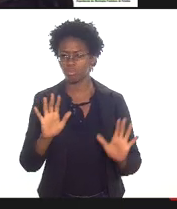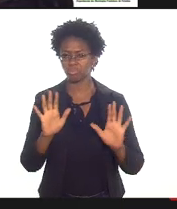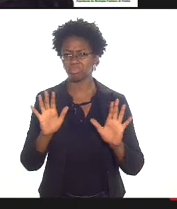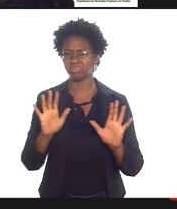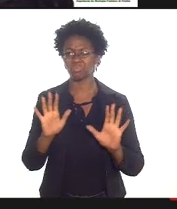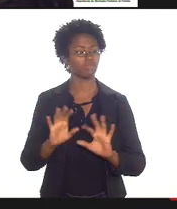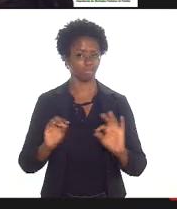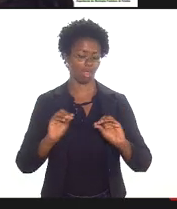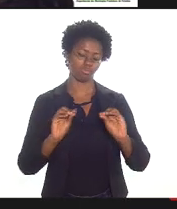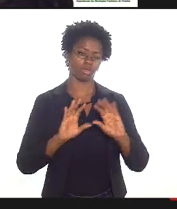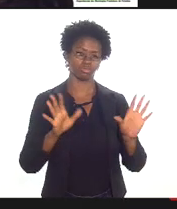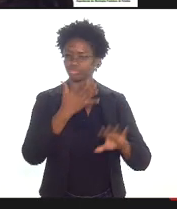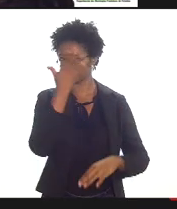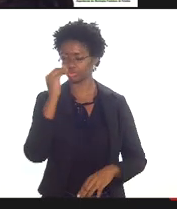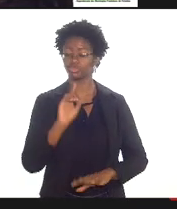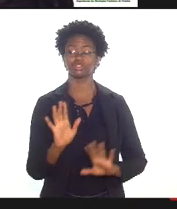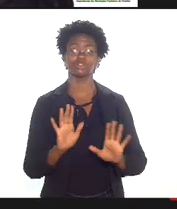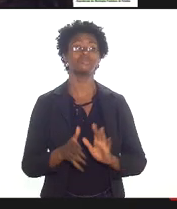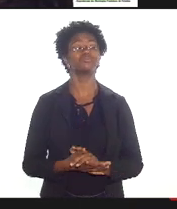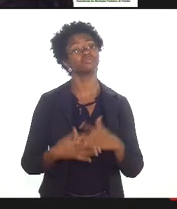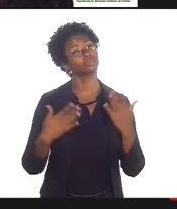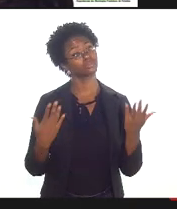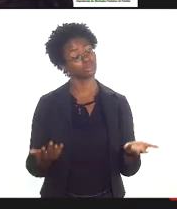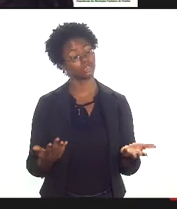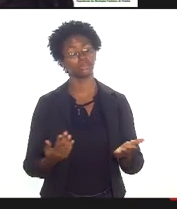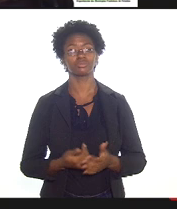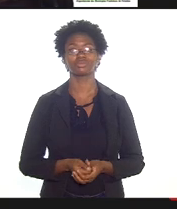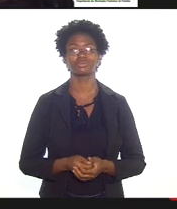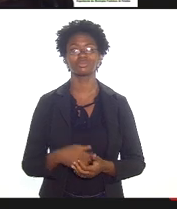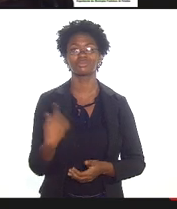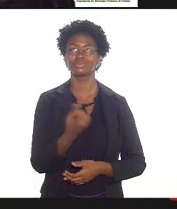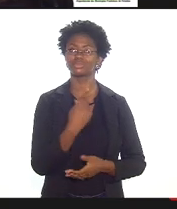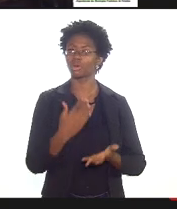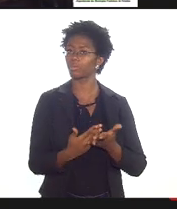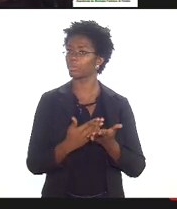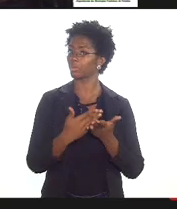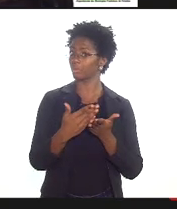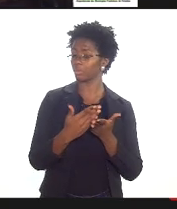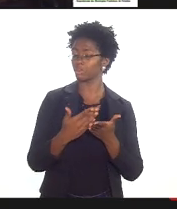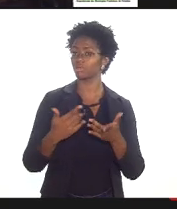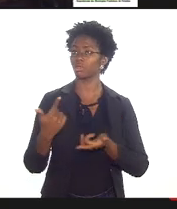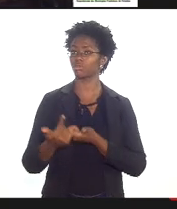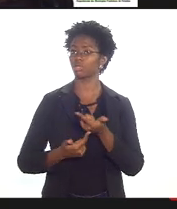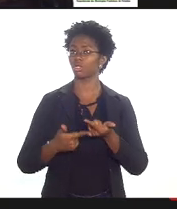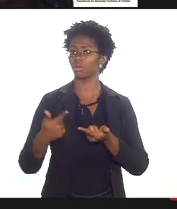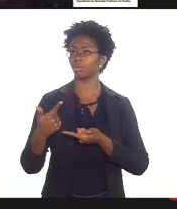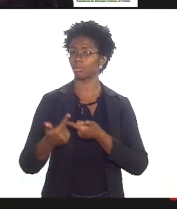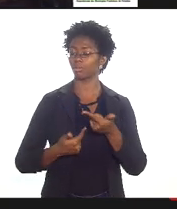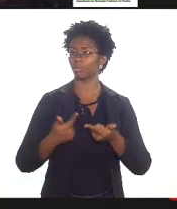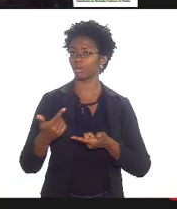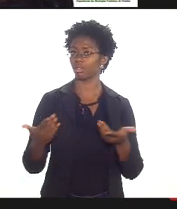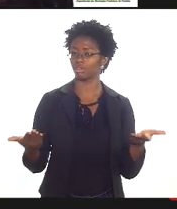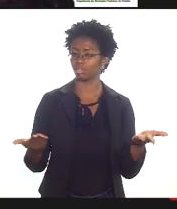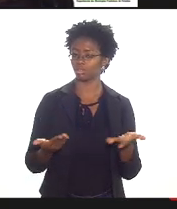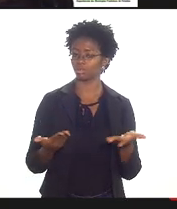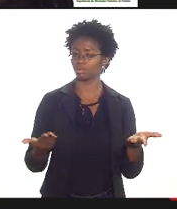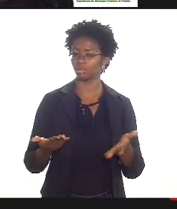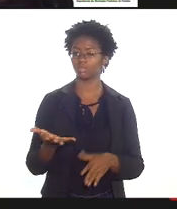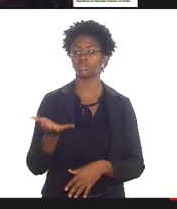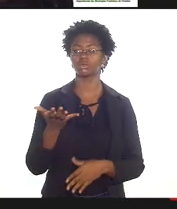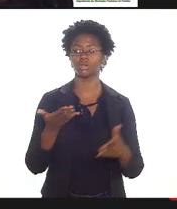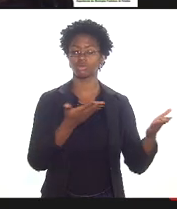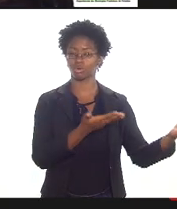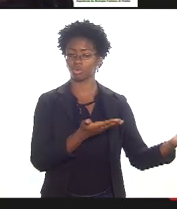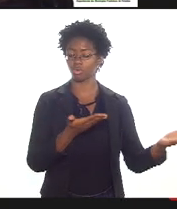Não esqueci de ninguém. Então, vamos dar início aos nossos trabalhos. Eu queria